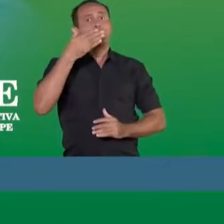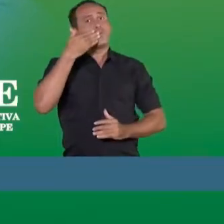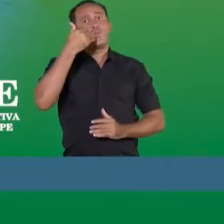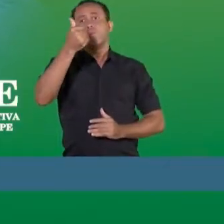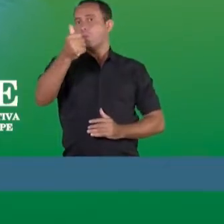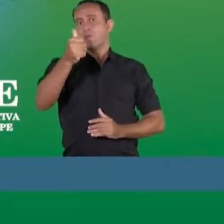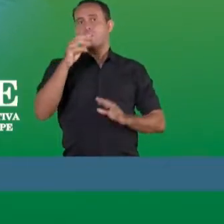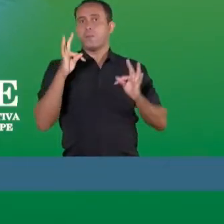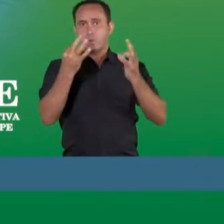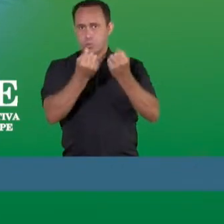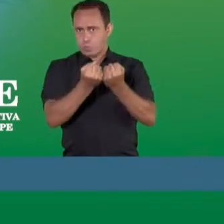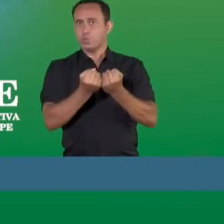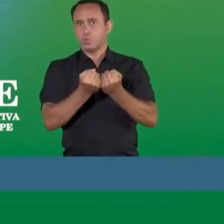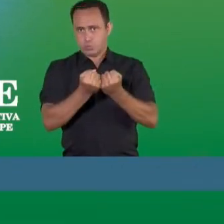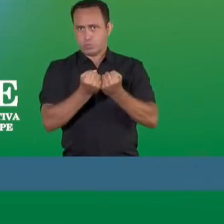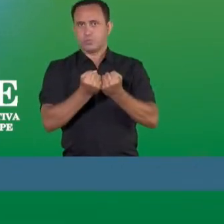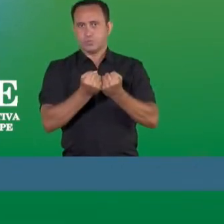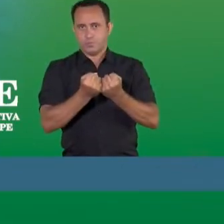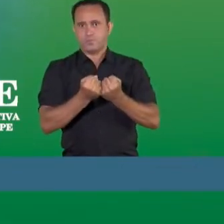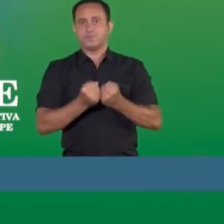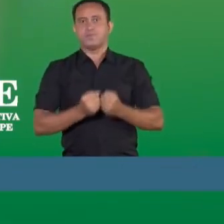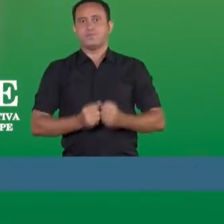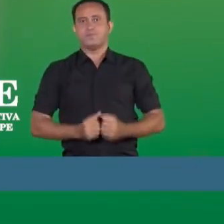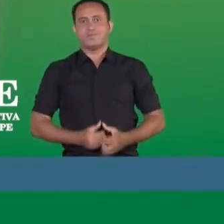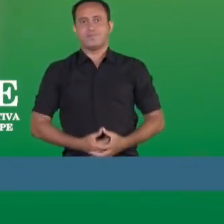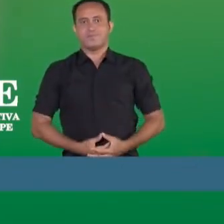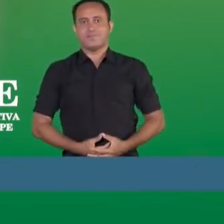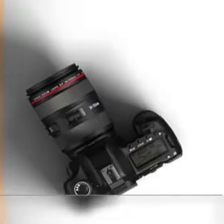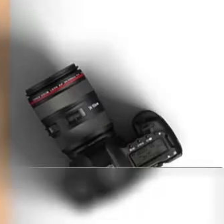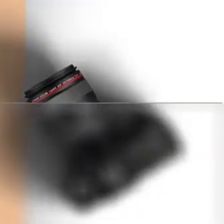futuro cada vez melhor para todos.